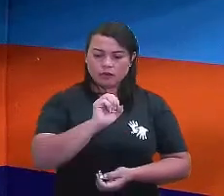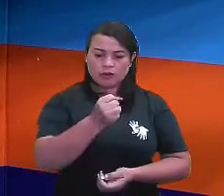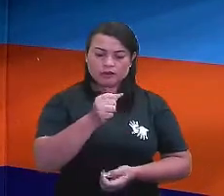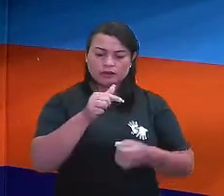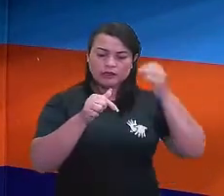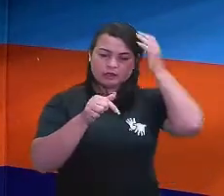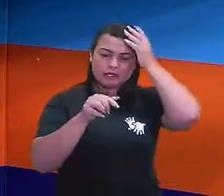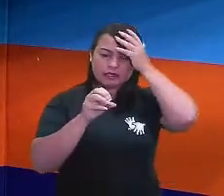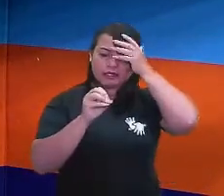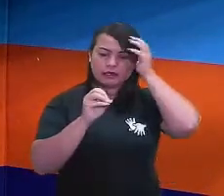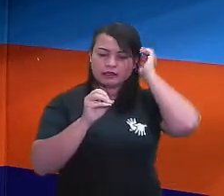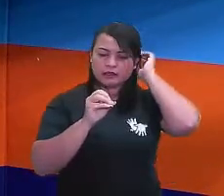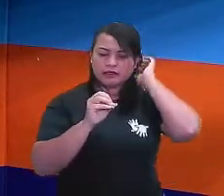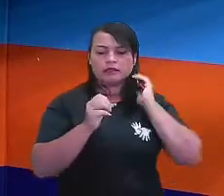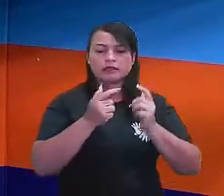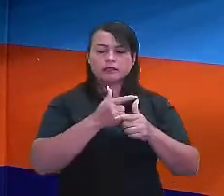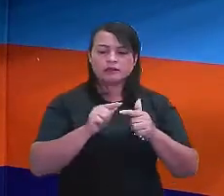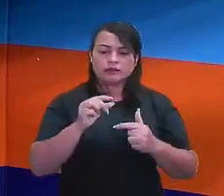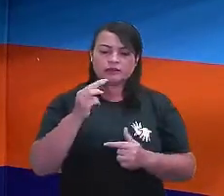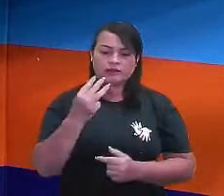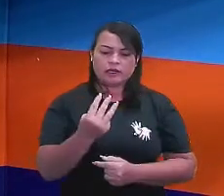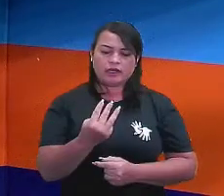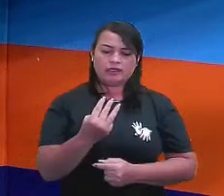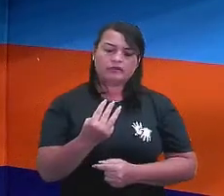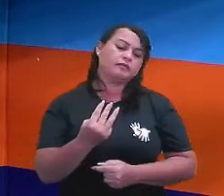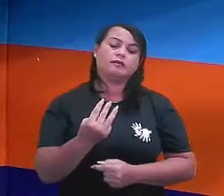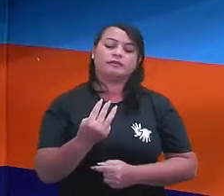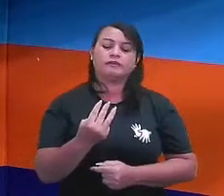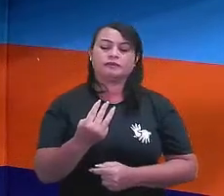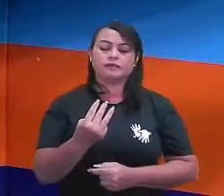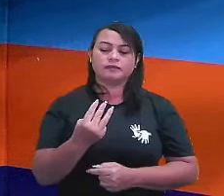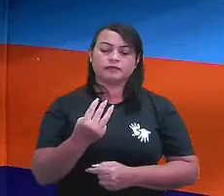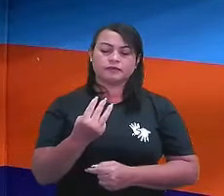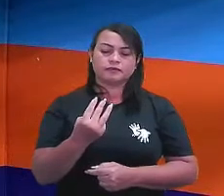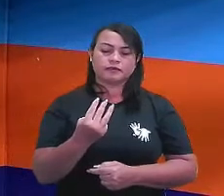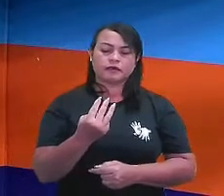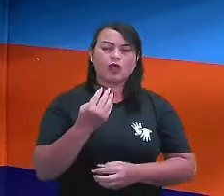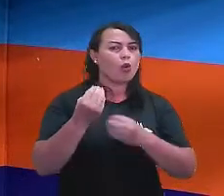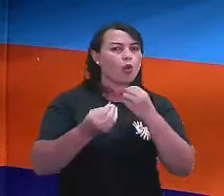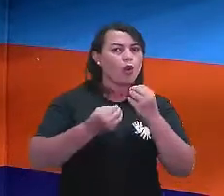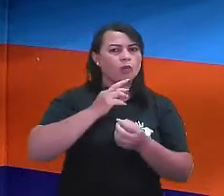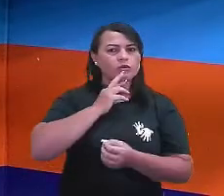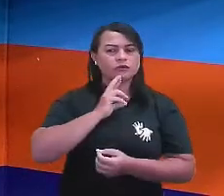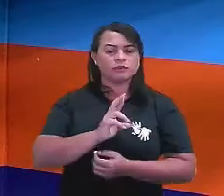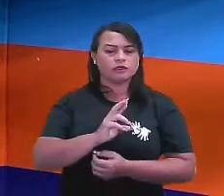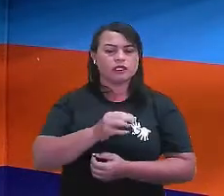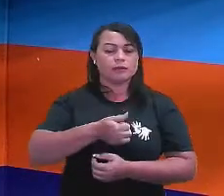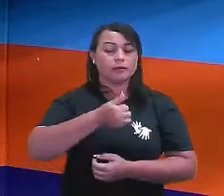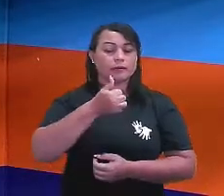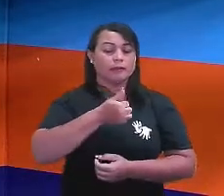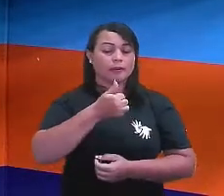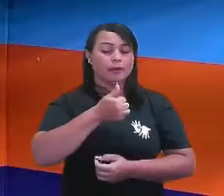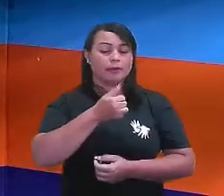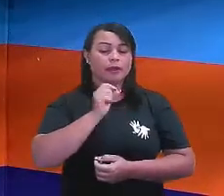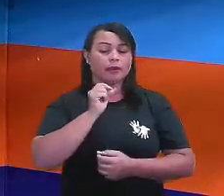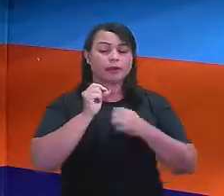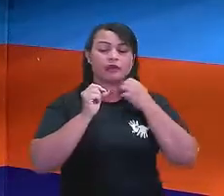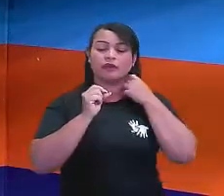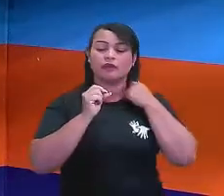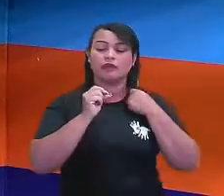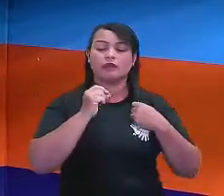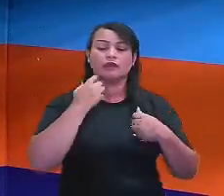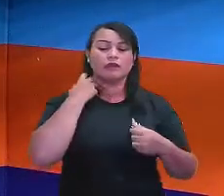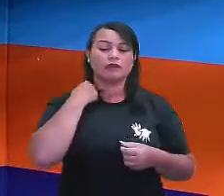870 dividido por 3. Como é que eu faço? Primeiro, eu preciso